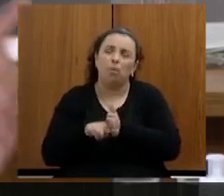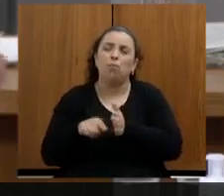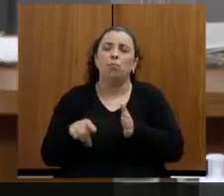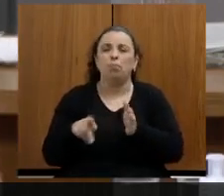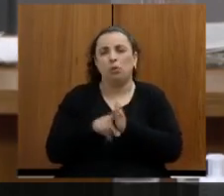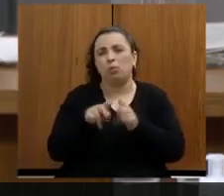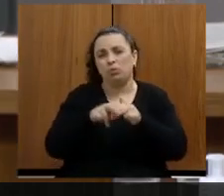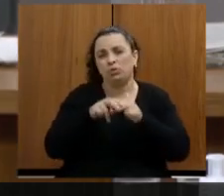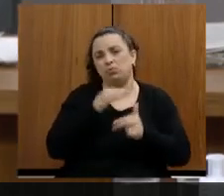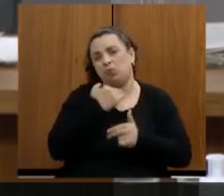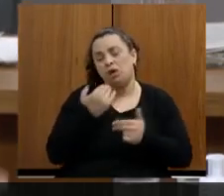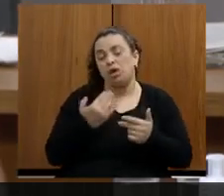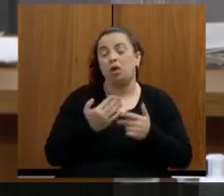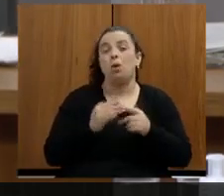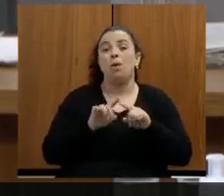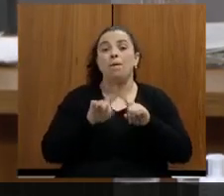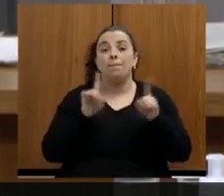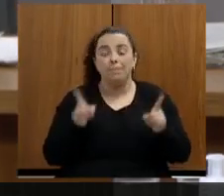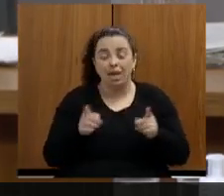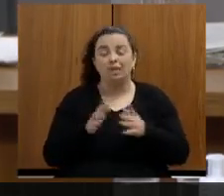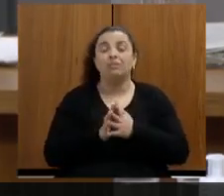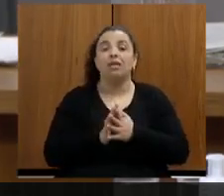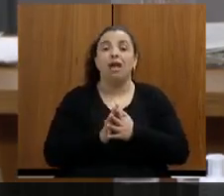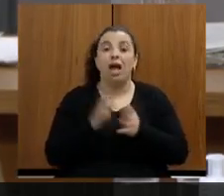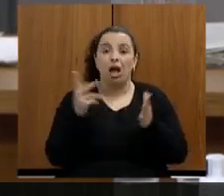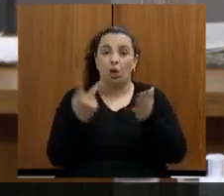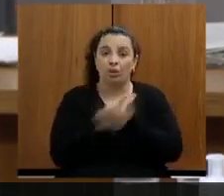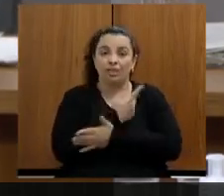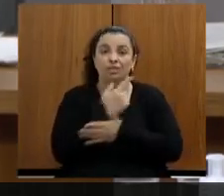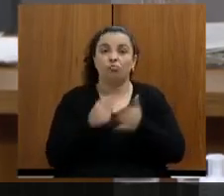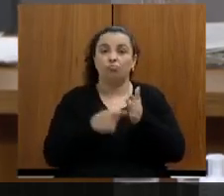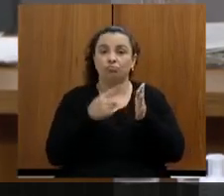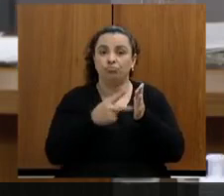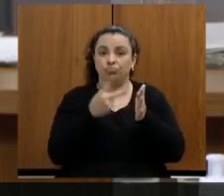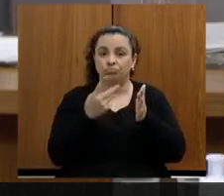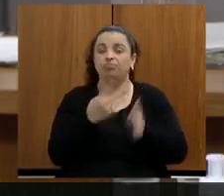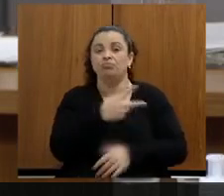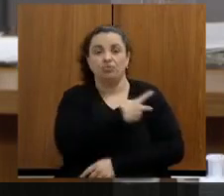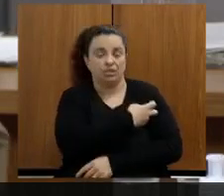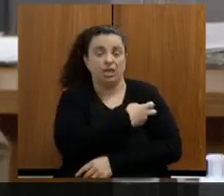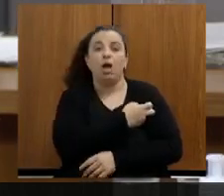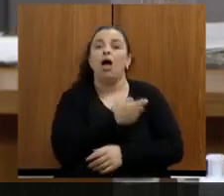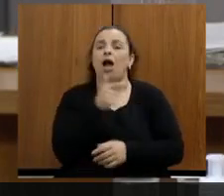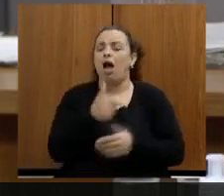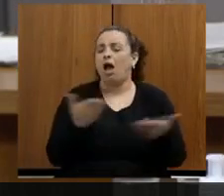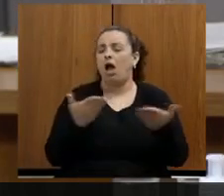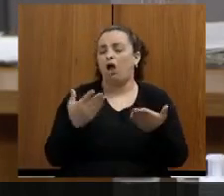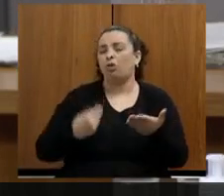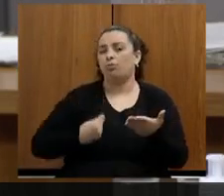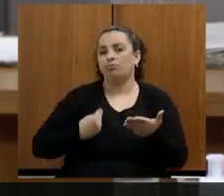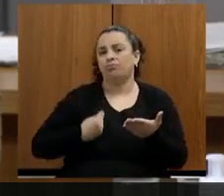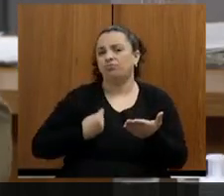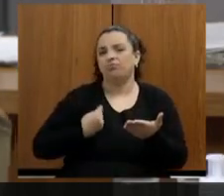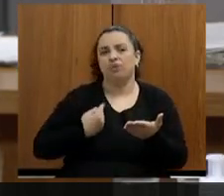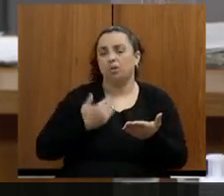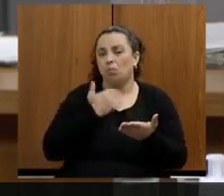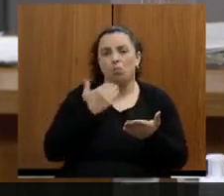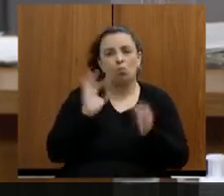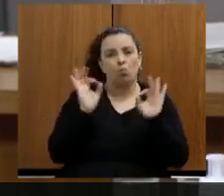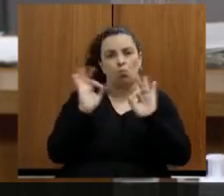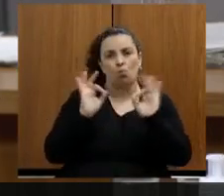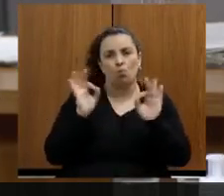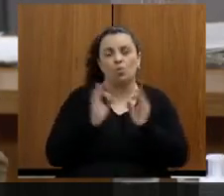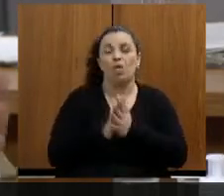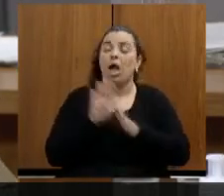esse e depois seu da vacinação não perdemos mais Nemo muita gente ainda pega né ainda é contaminável mais passa de uma